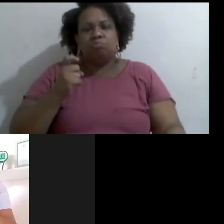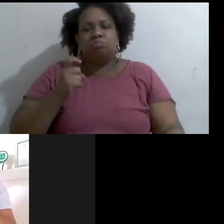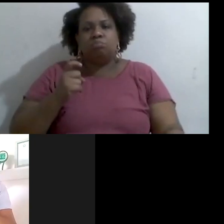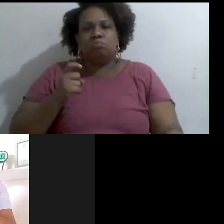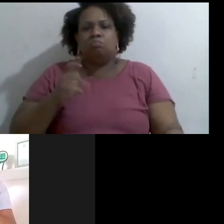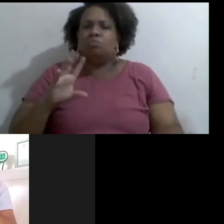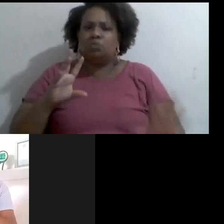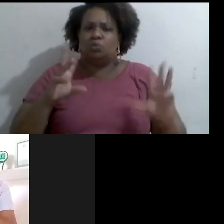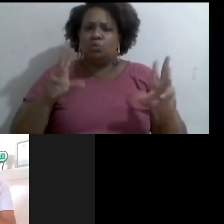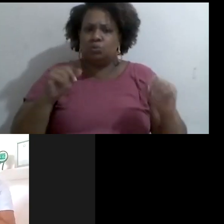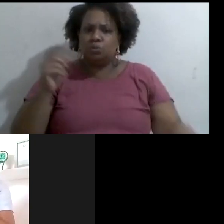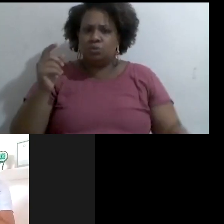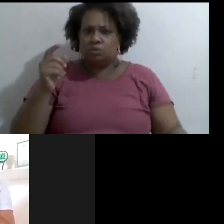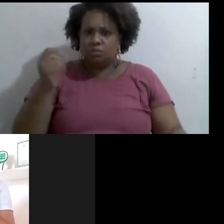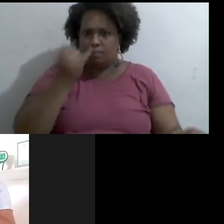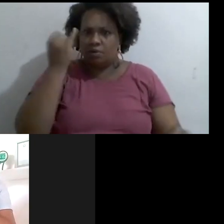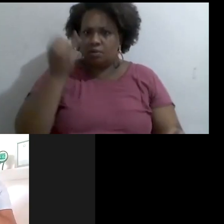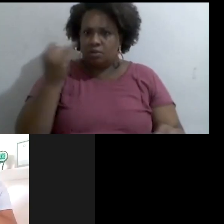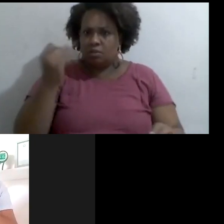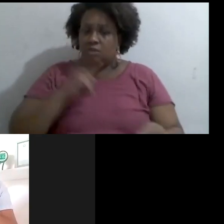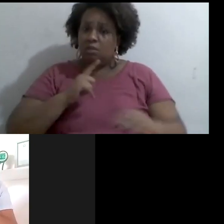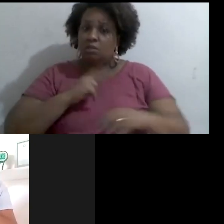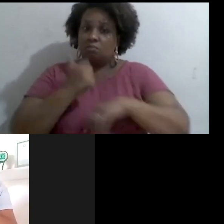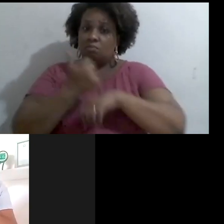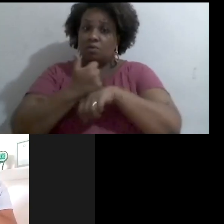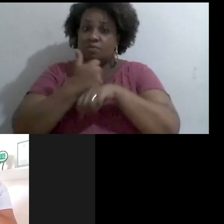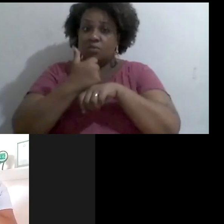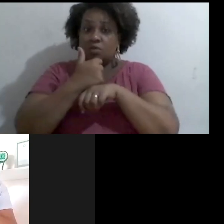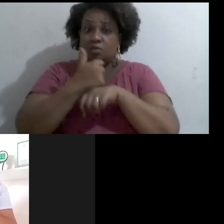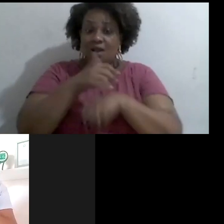importantes, mas existem profissionais da área